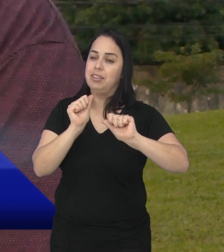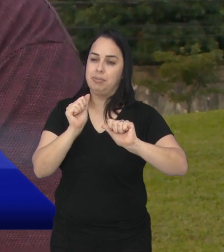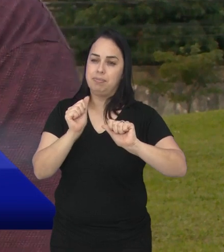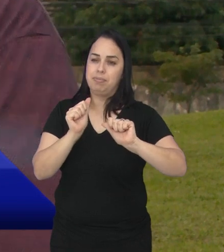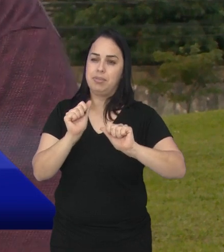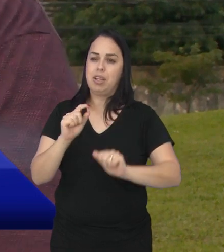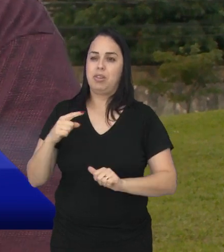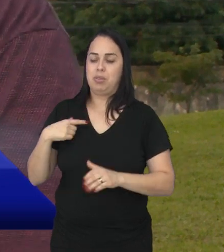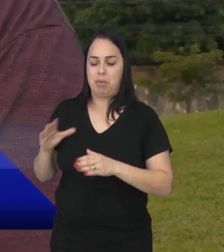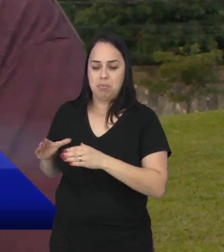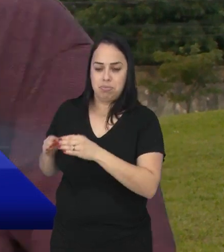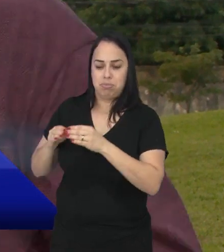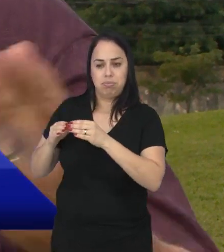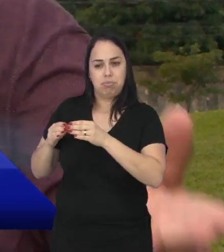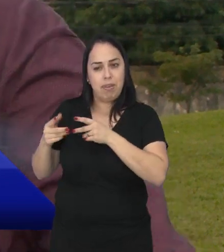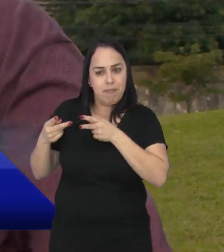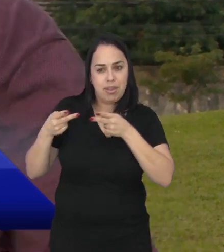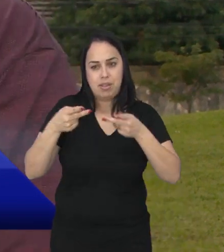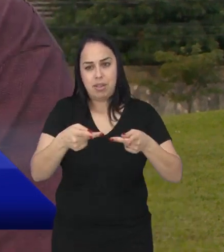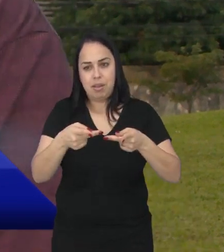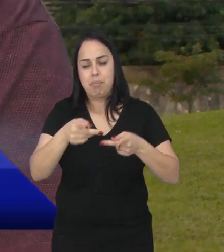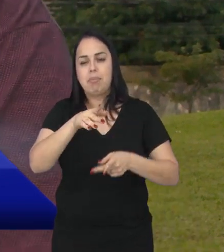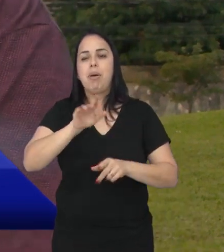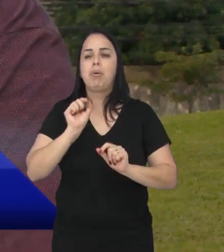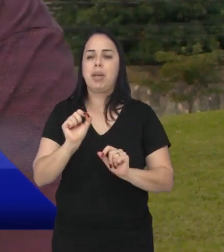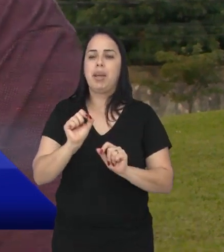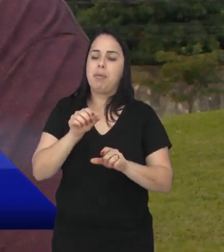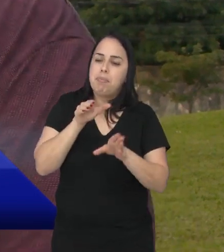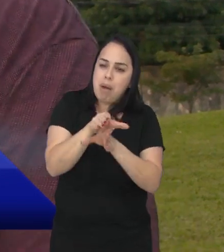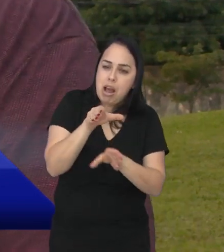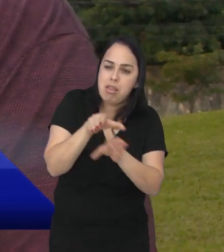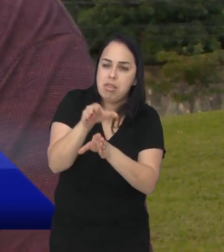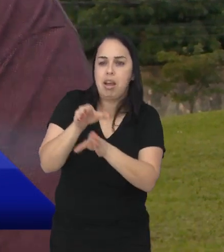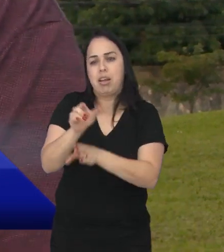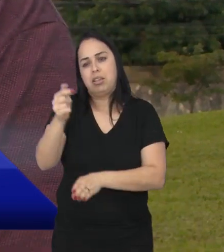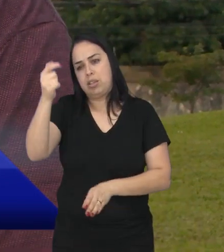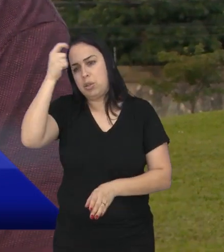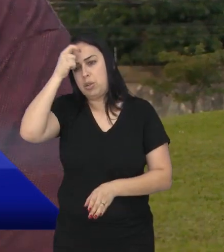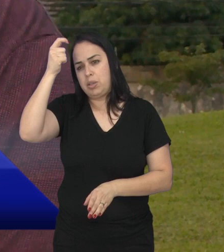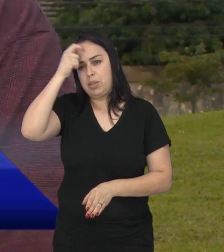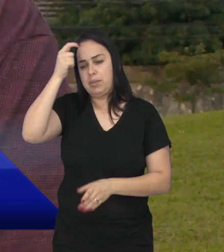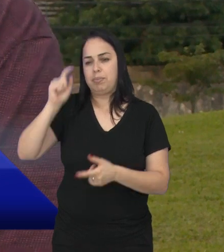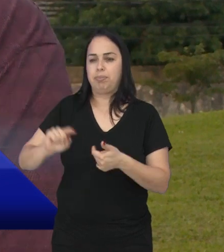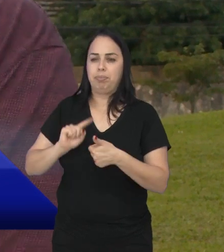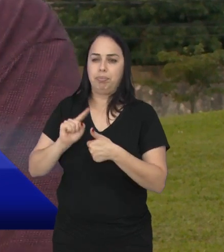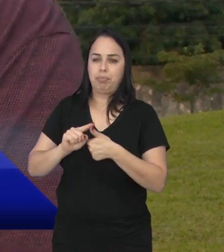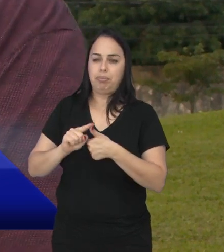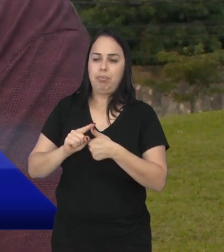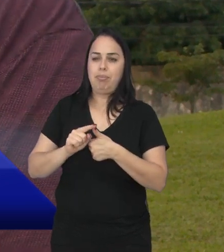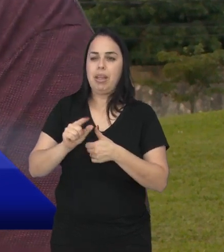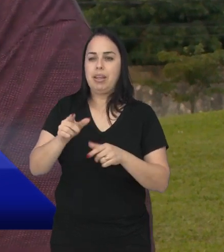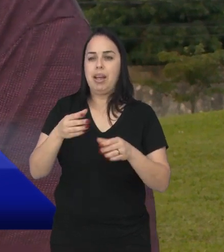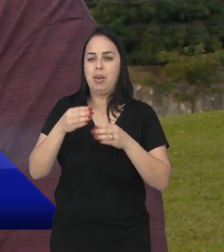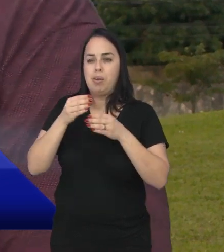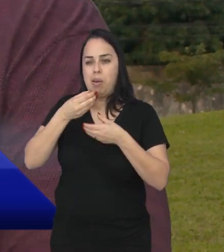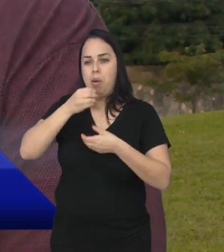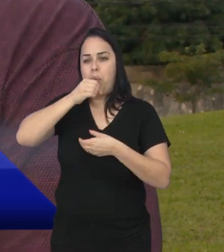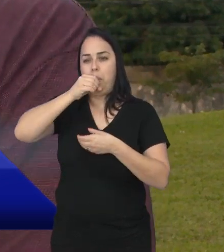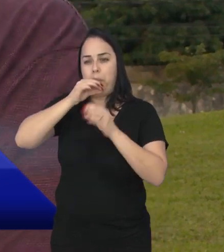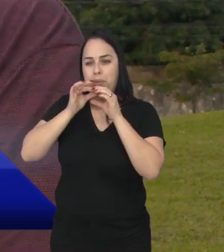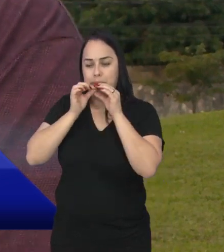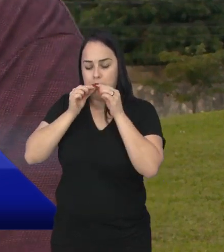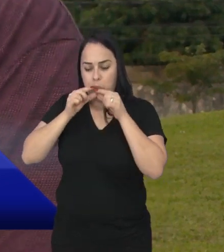aí na noite as nossas equipes vão até os bares para que para também fazer ações de conscientização Nós levamos lá um bafômetro